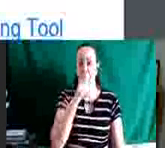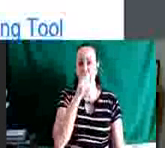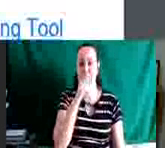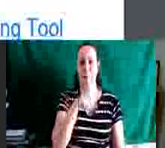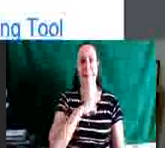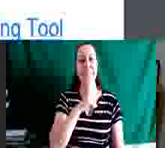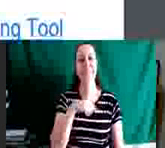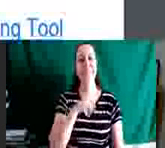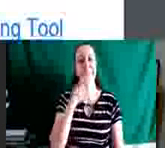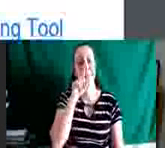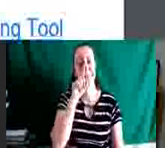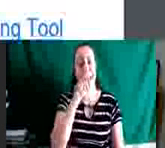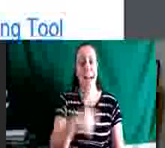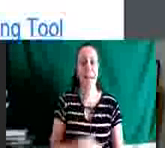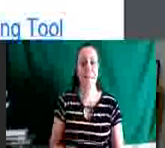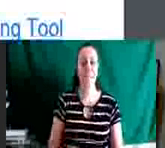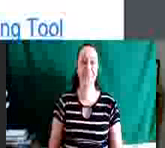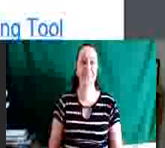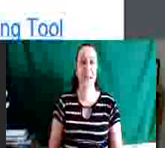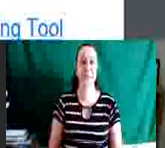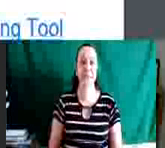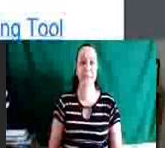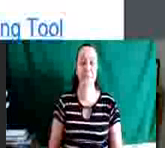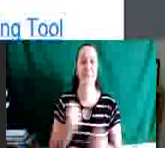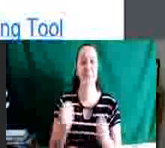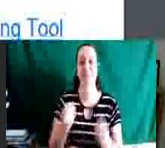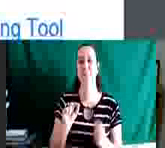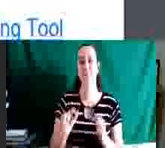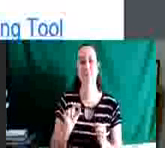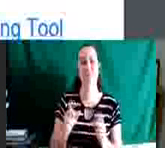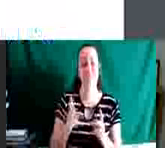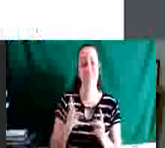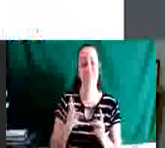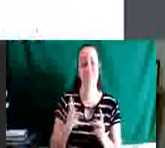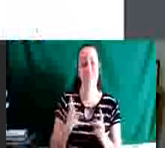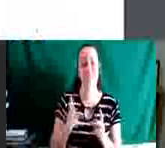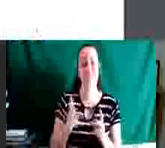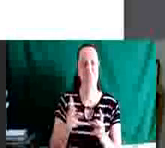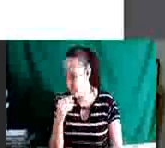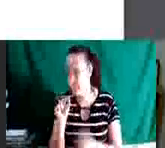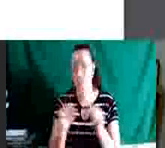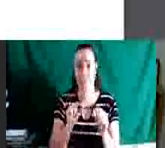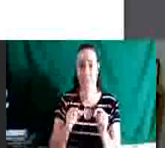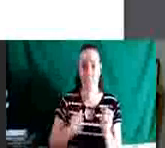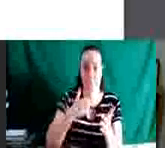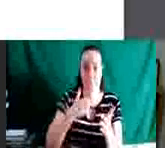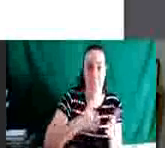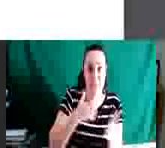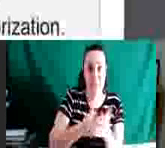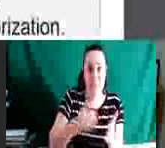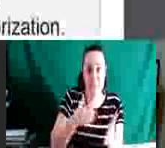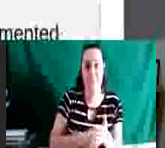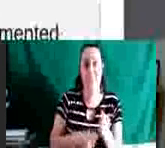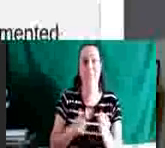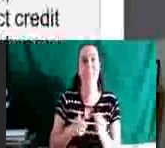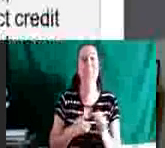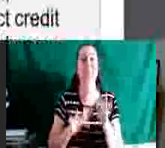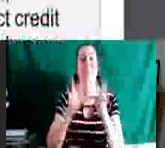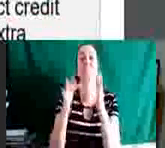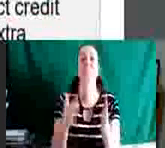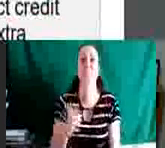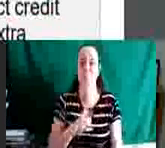sem autorização. Então, por exemplo, você vai aqui no seu navegador, lá você tem um site, uma loja virtual, né,